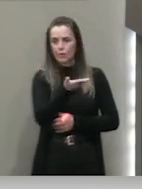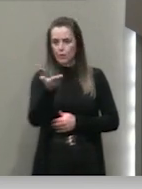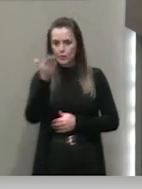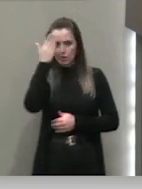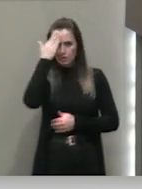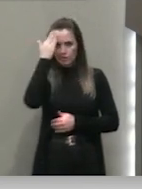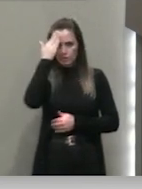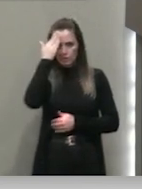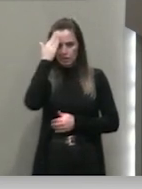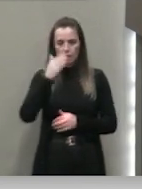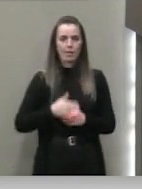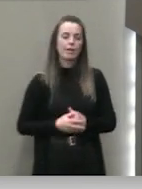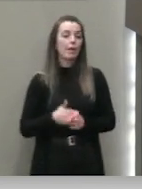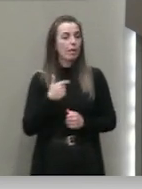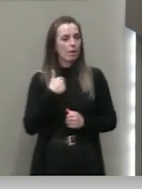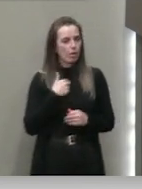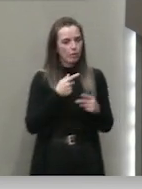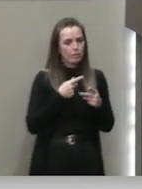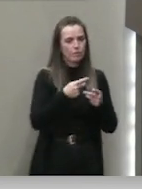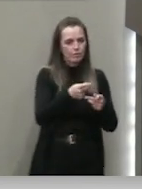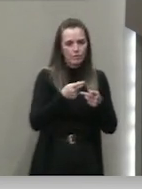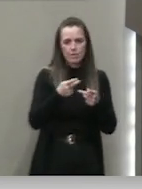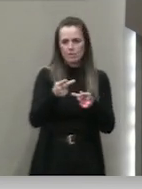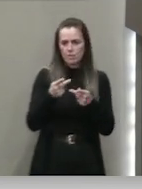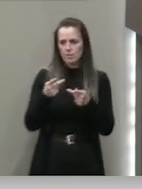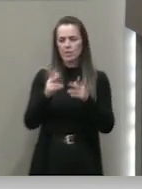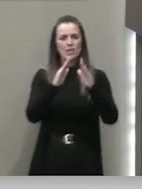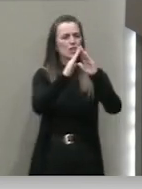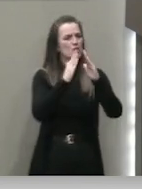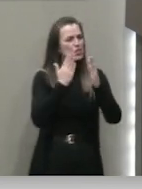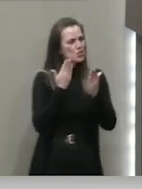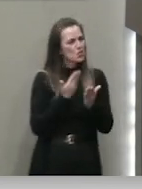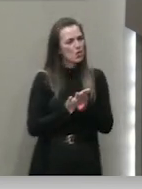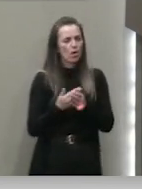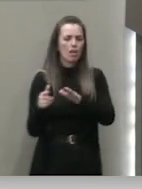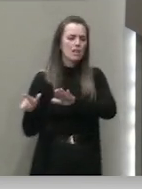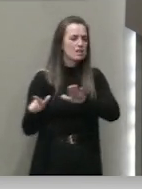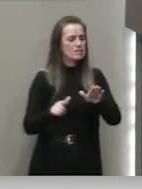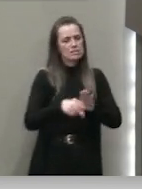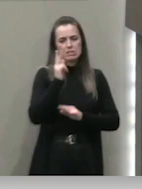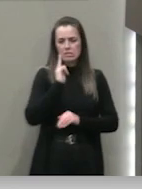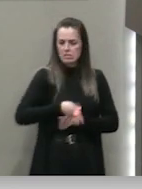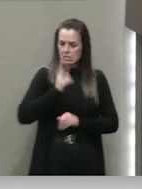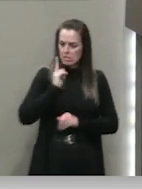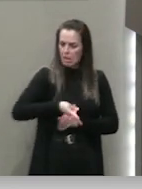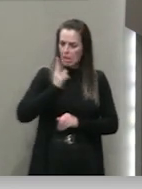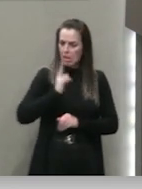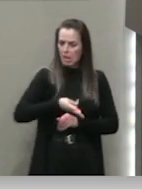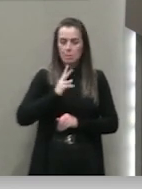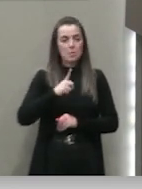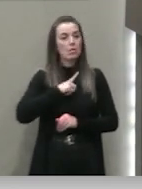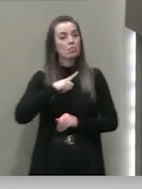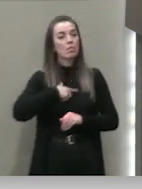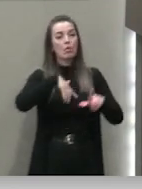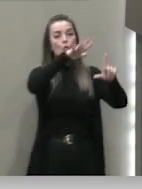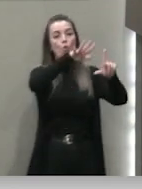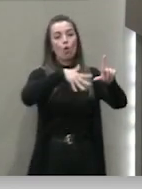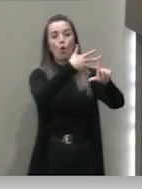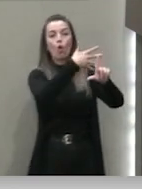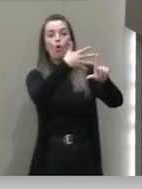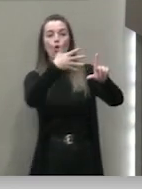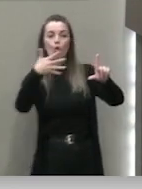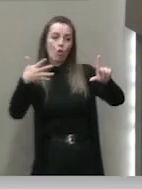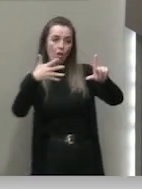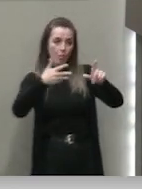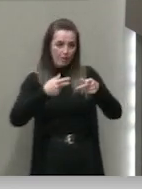sabem que eu visito escolas semanalmente com um cronograma que garante a gente conseguir